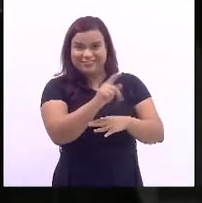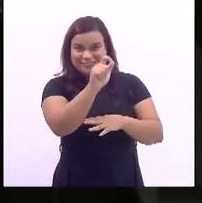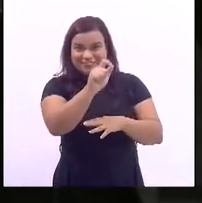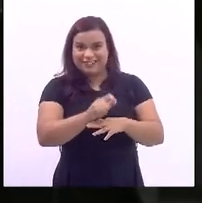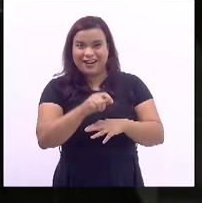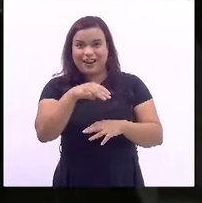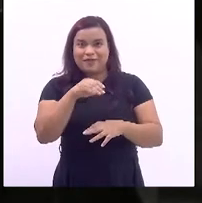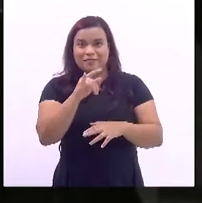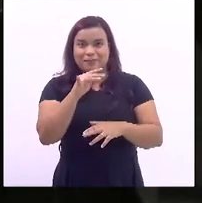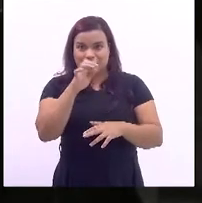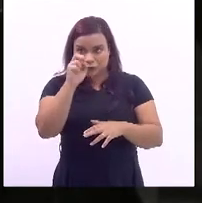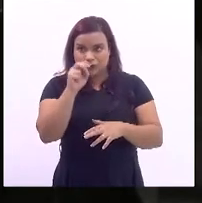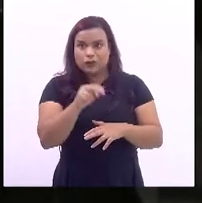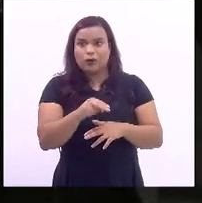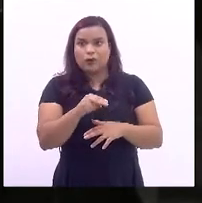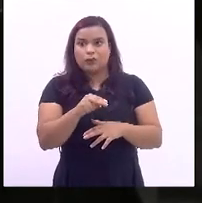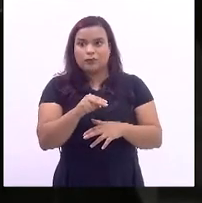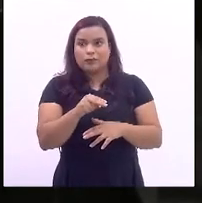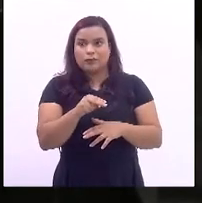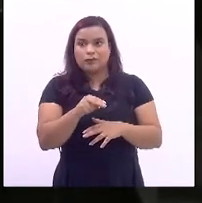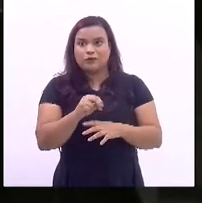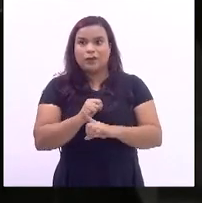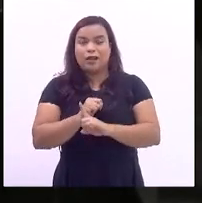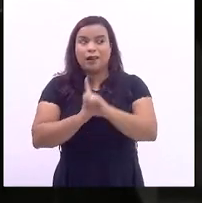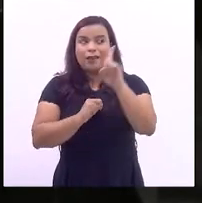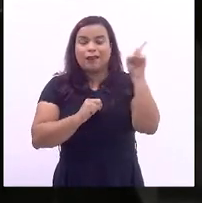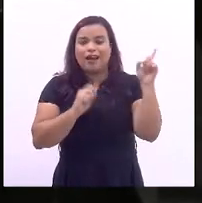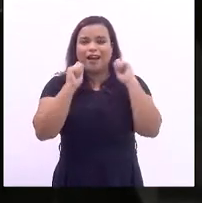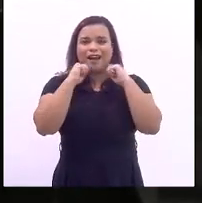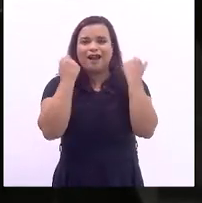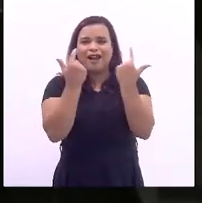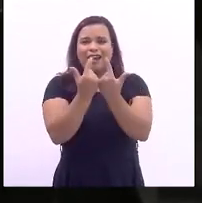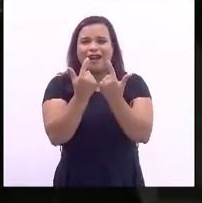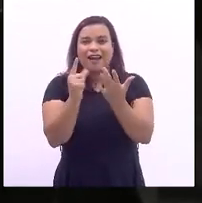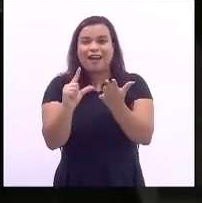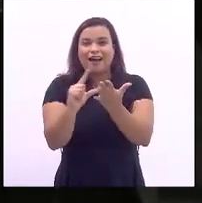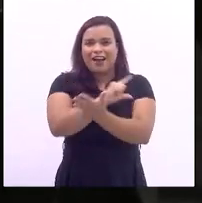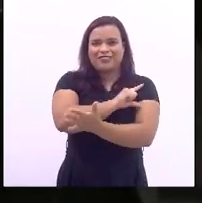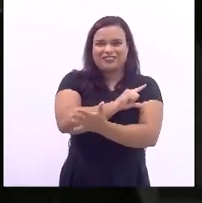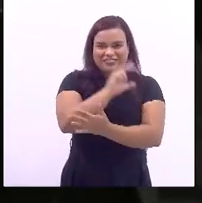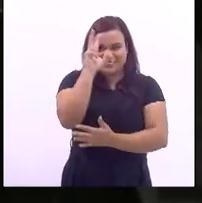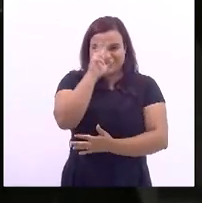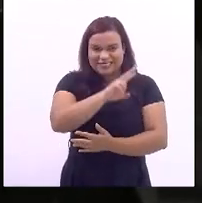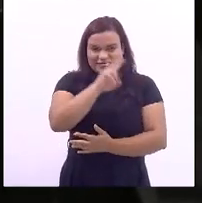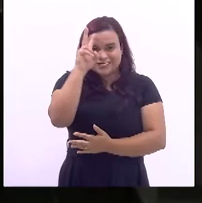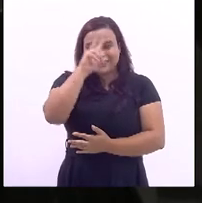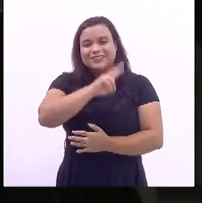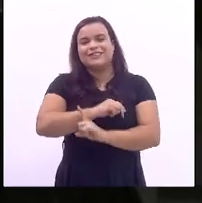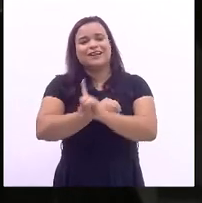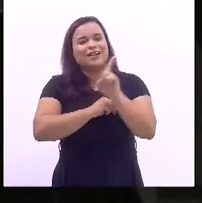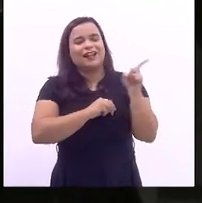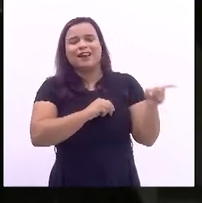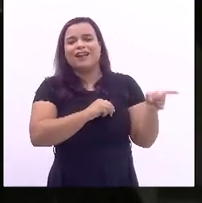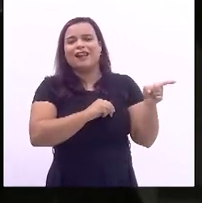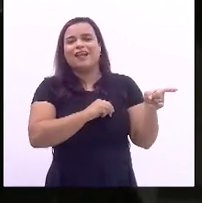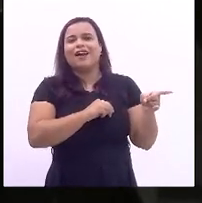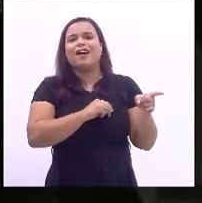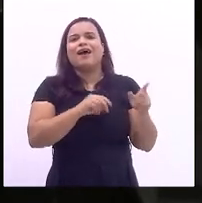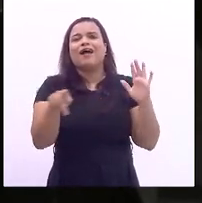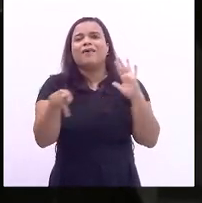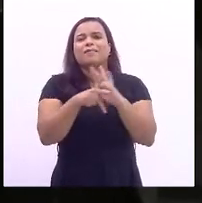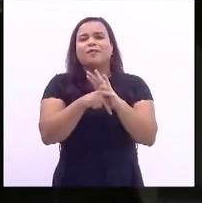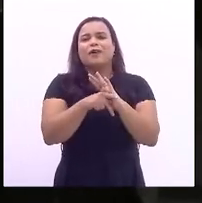lá na antiga Assembleia Legislativa no nosso querido Palácio